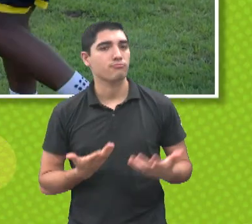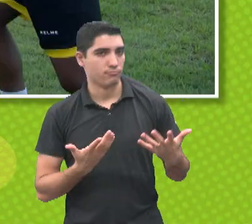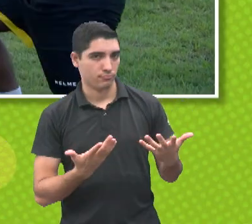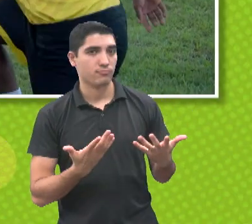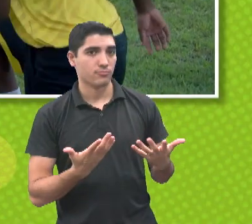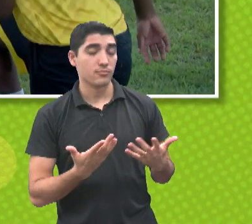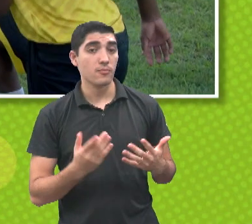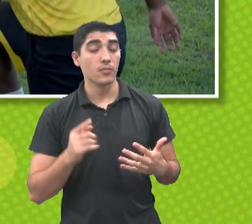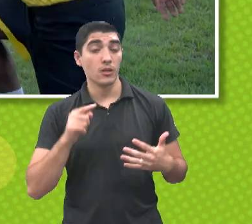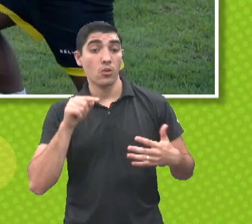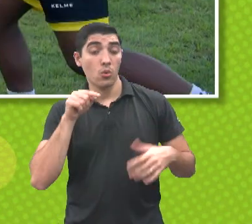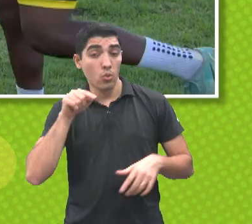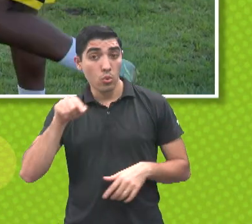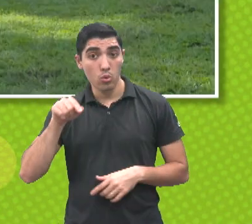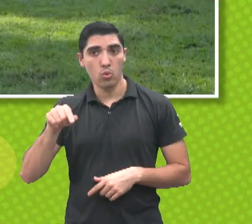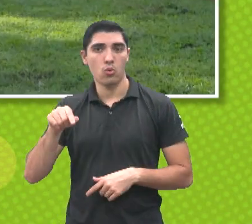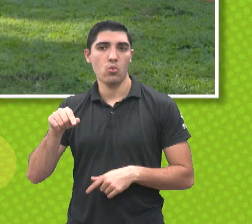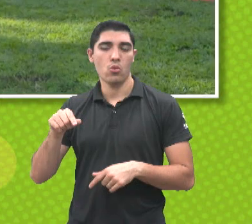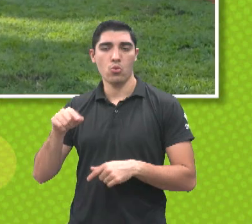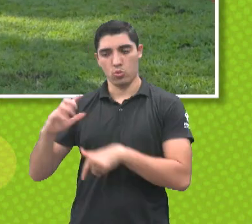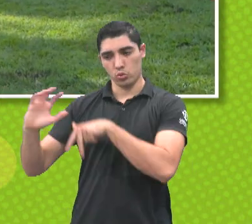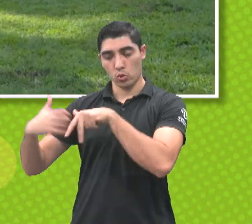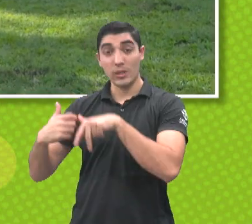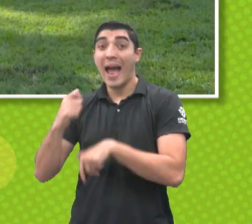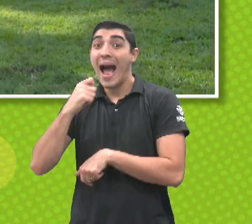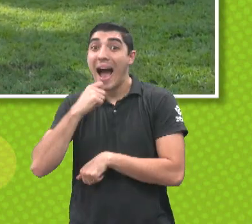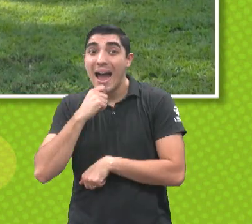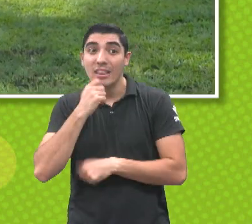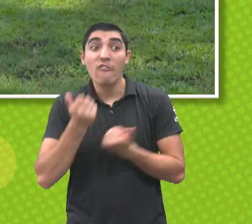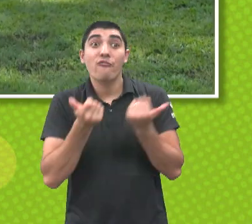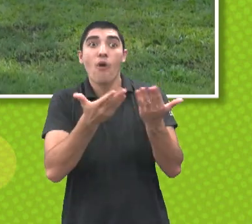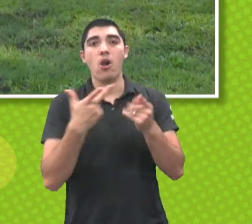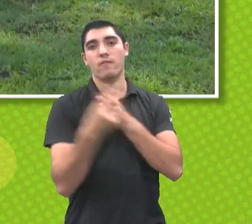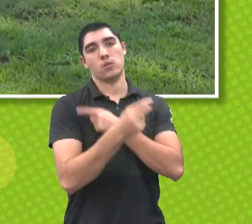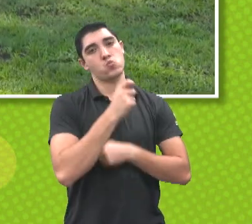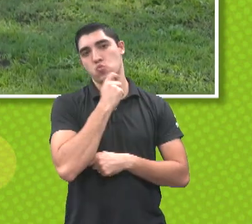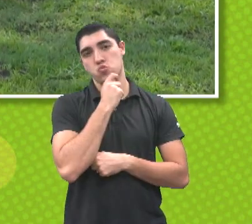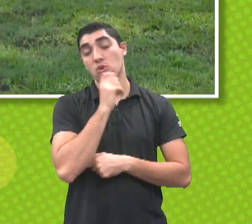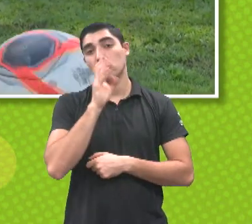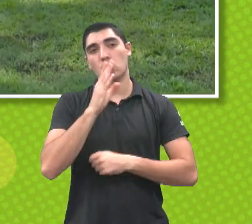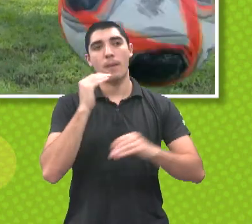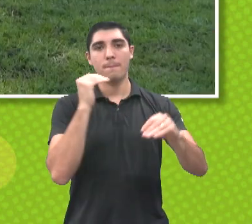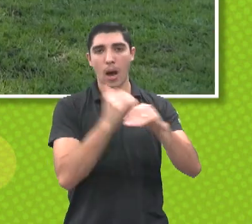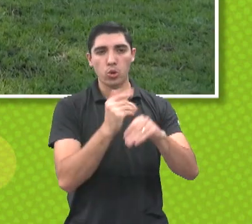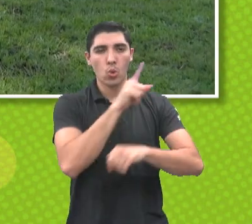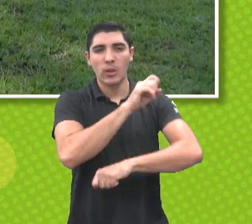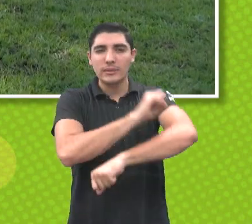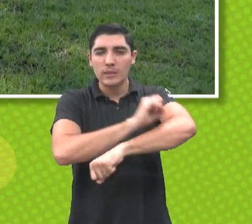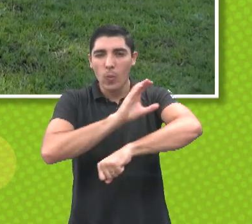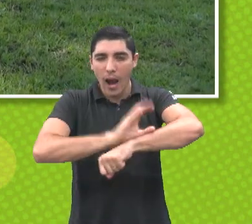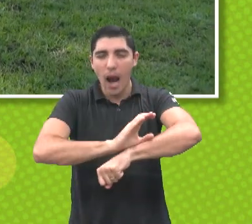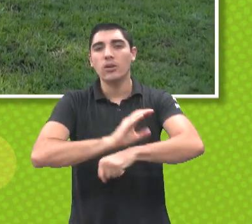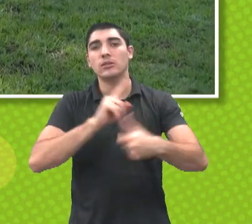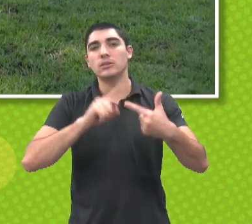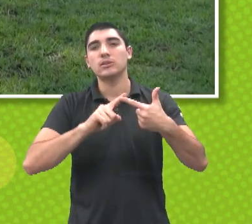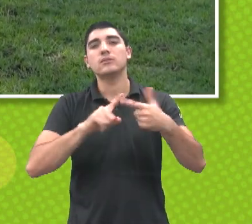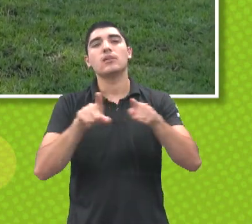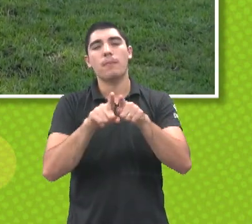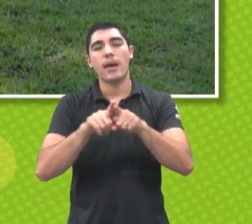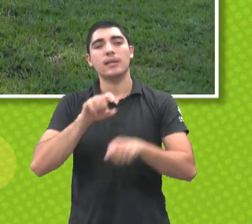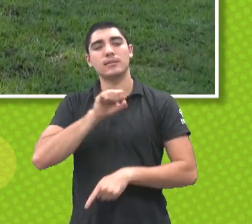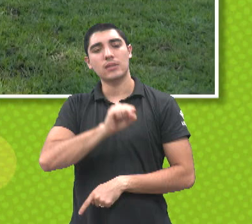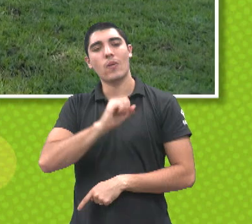Joseense que ainda não venceu fora de casa, né? Empatou contra o São Carlense 1-1 e acabou perdendo no finalzinho para o São Caetano